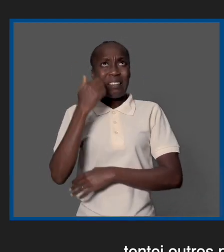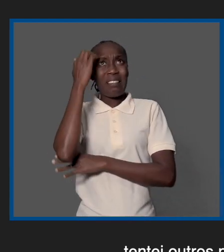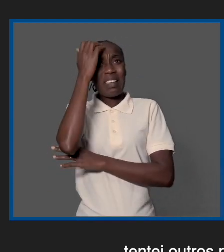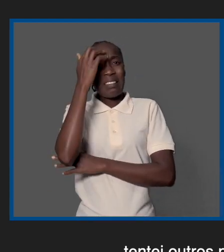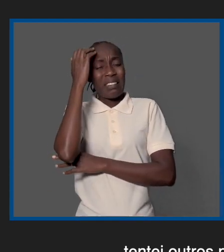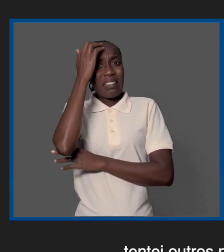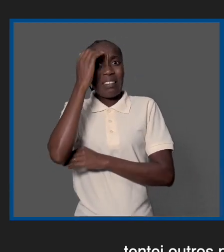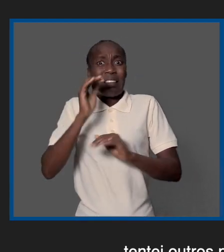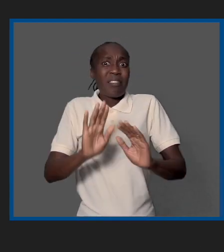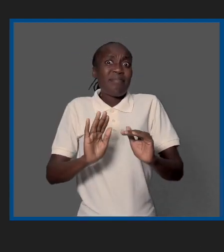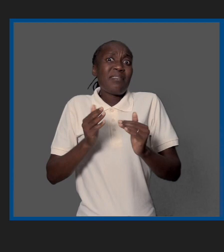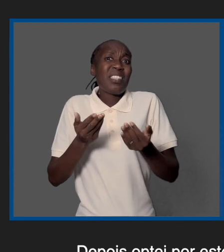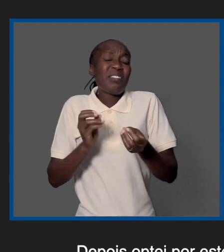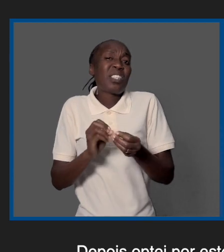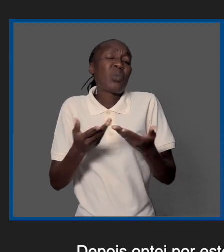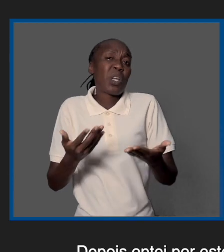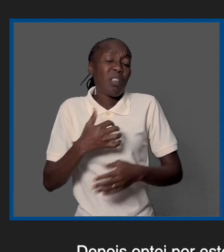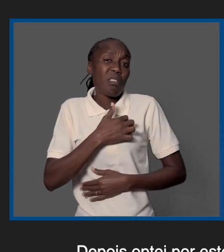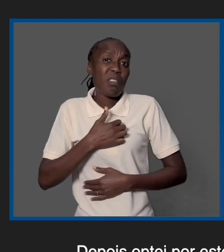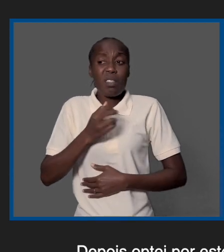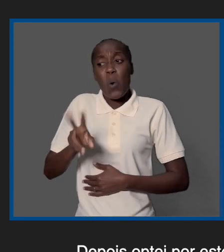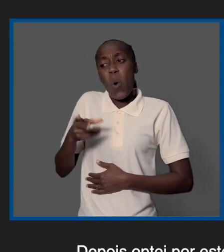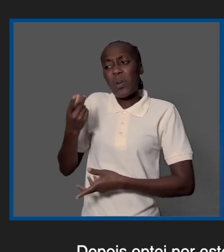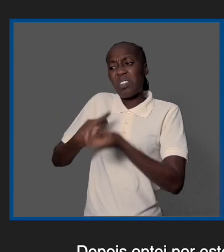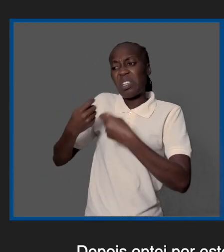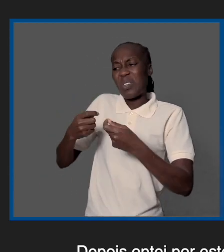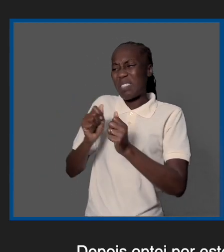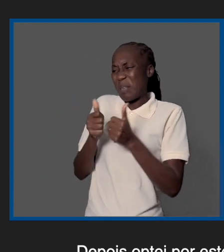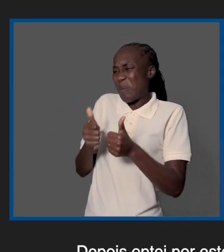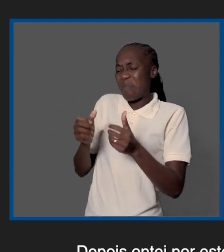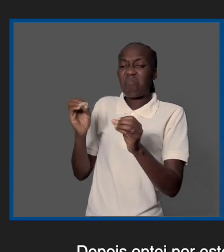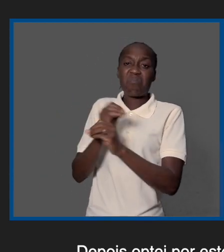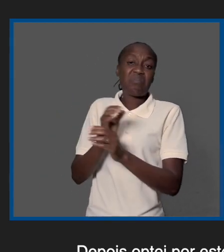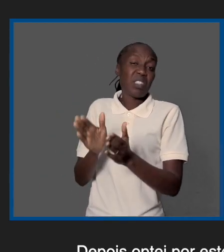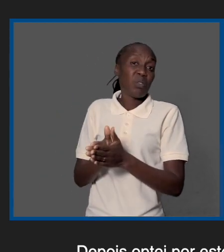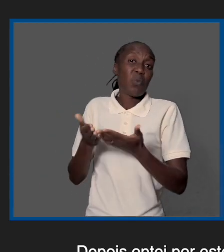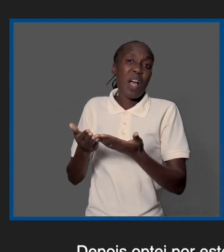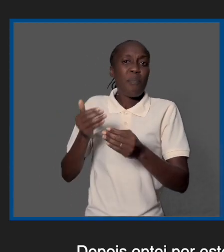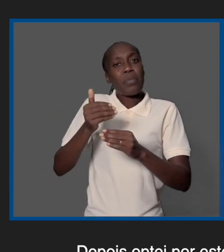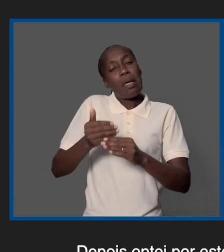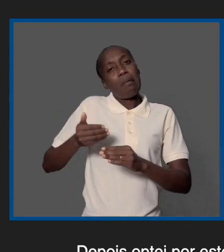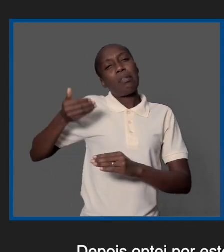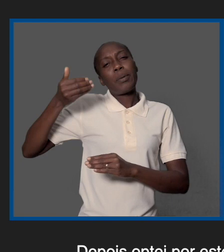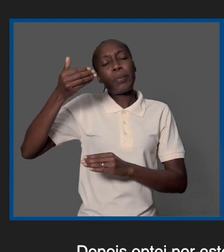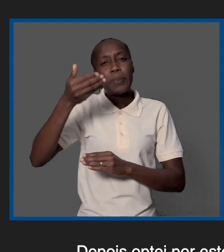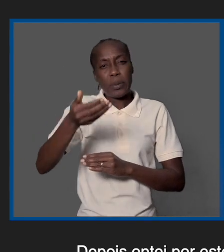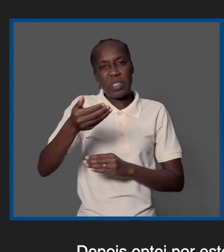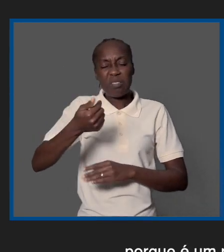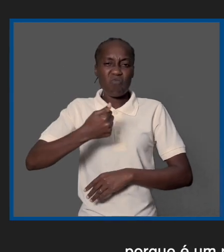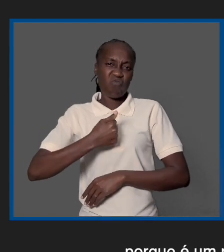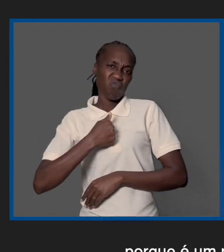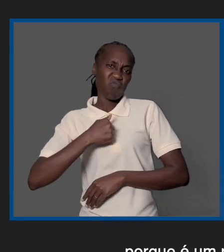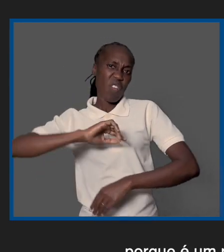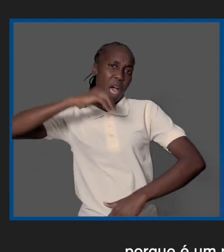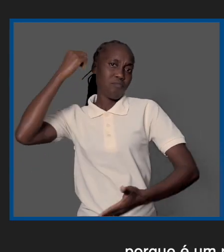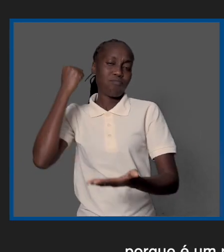mas não deram certo, né? E depois optei nesse negócio porque era viável para mim, porque